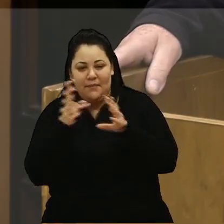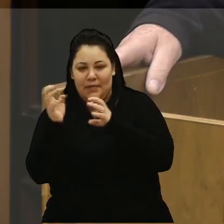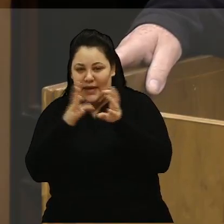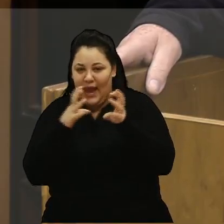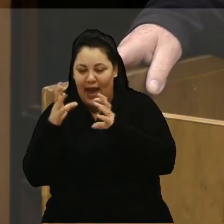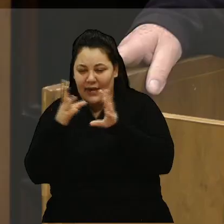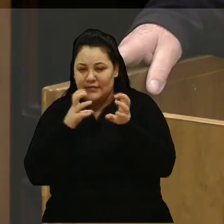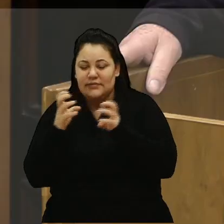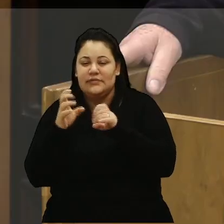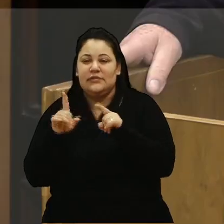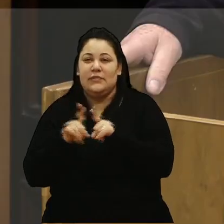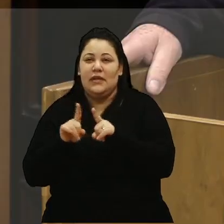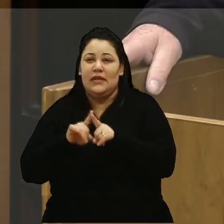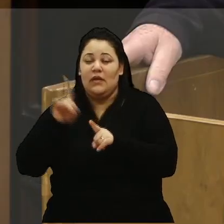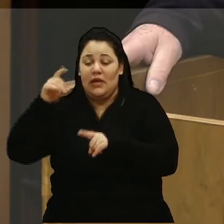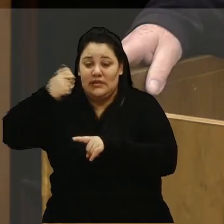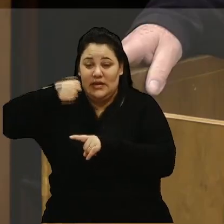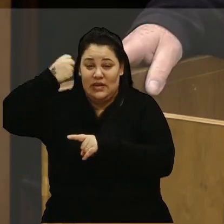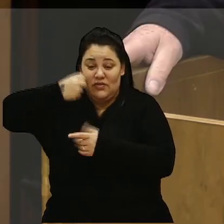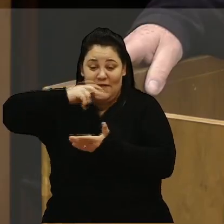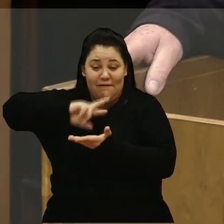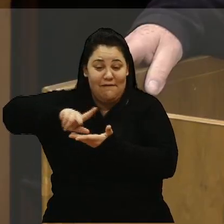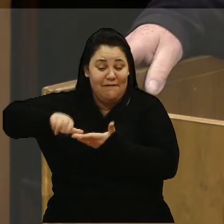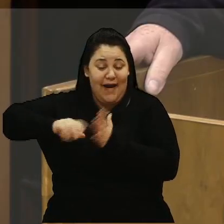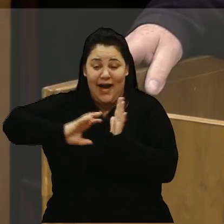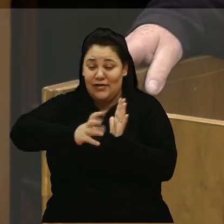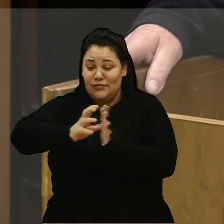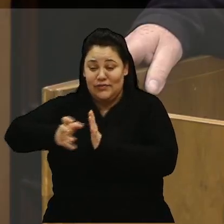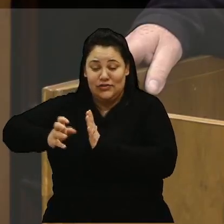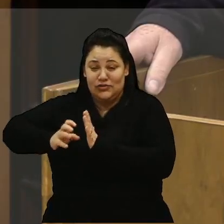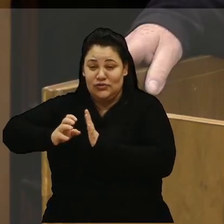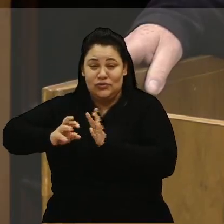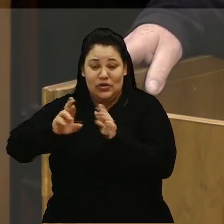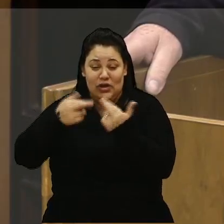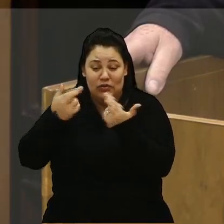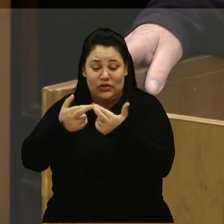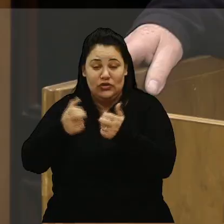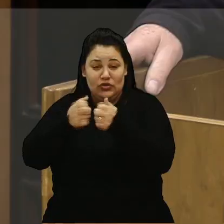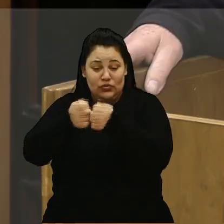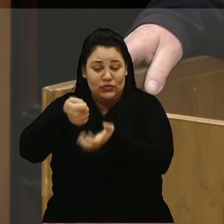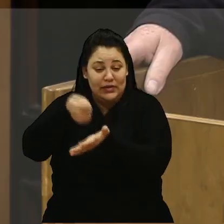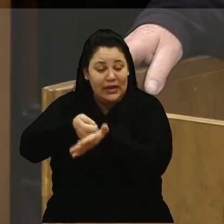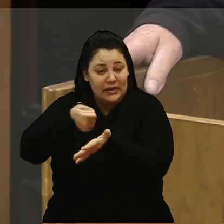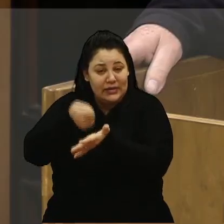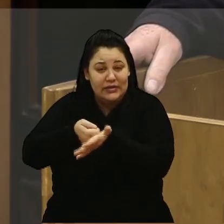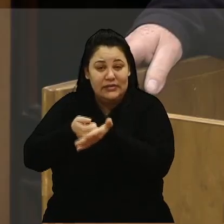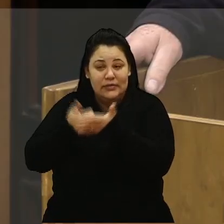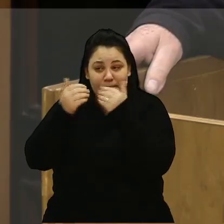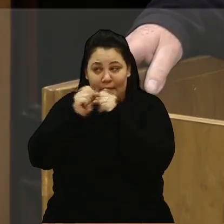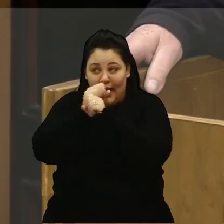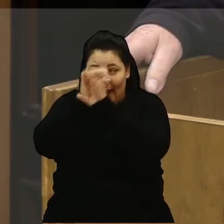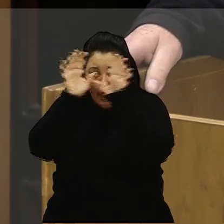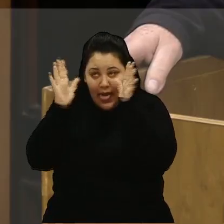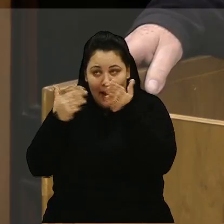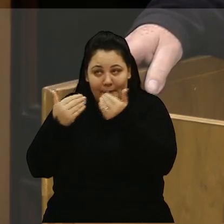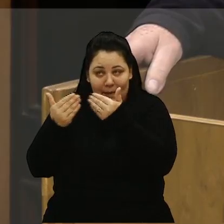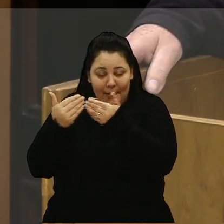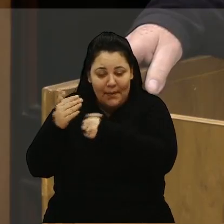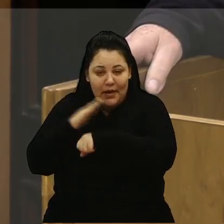lá senadores de vários partidos tentando abrir o diálogo, né,